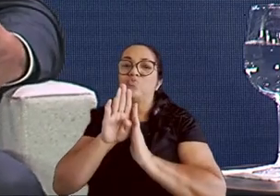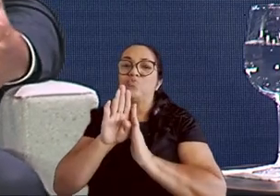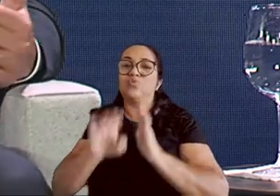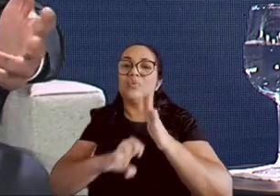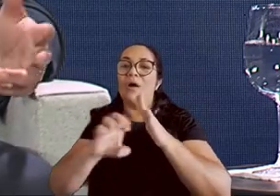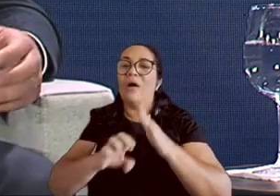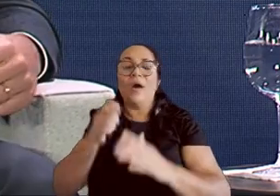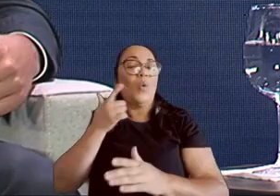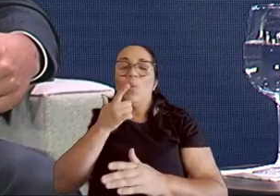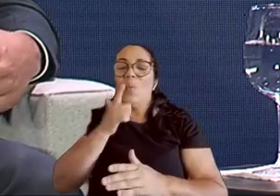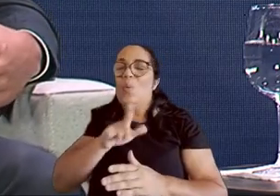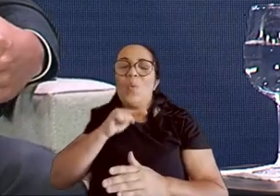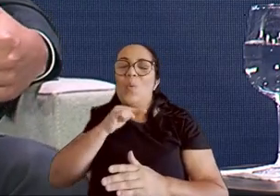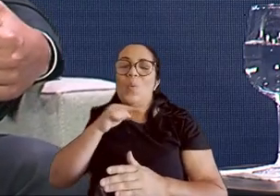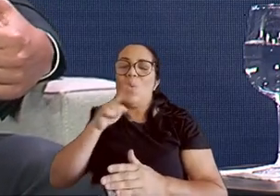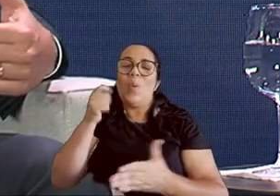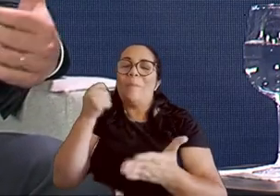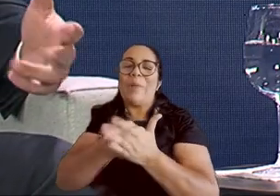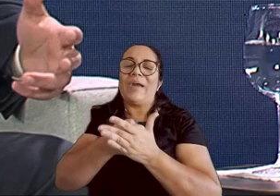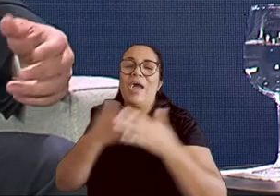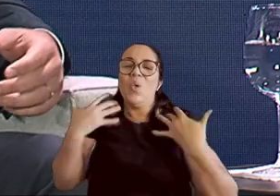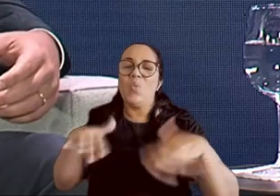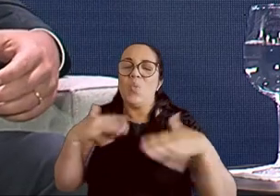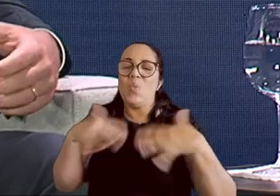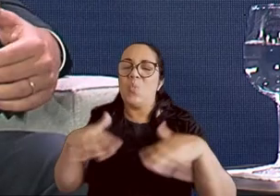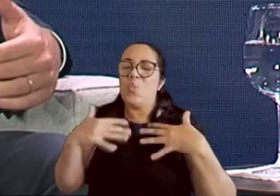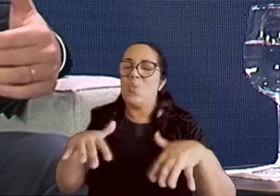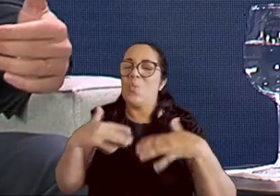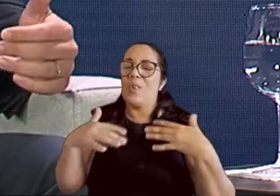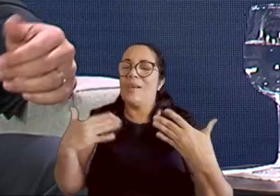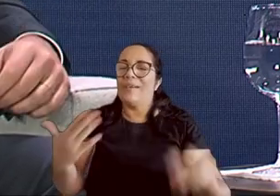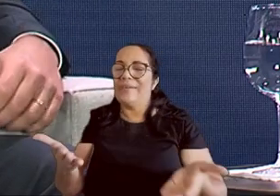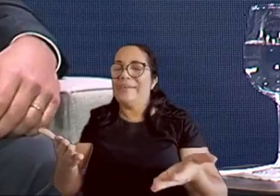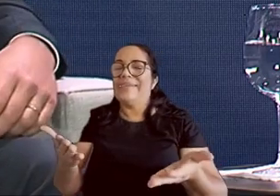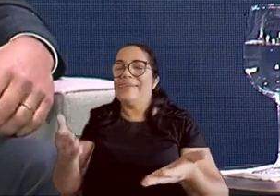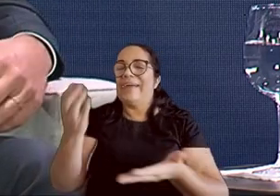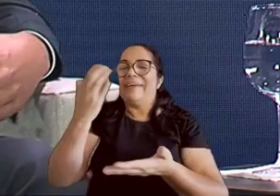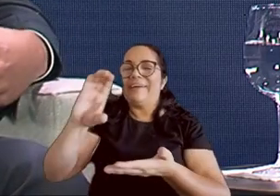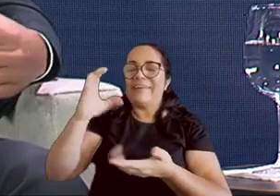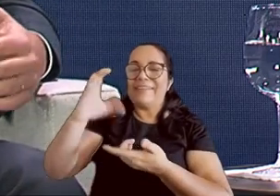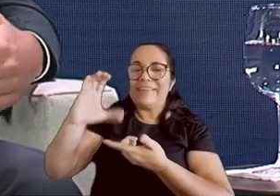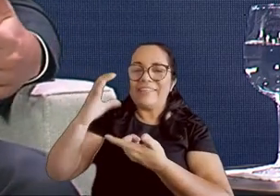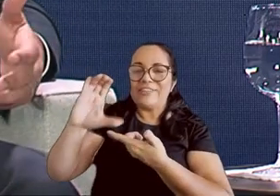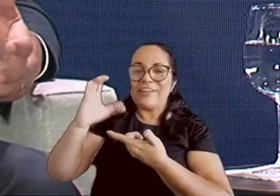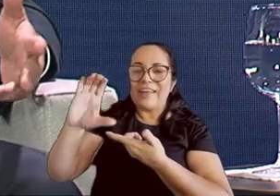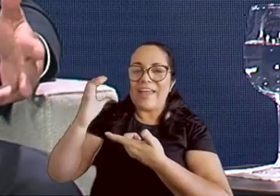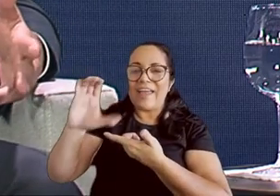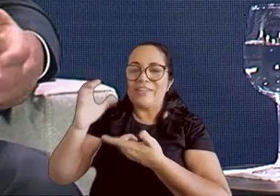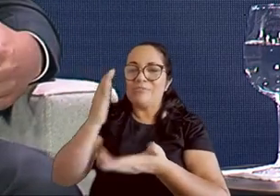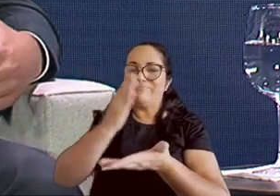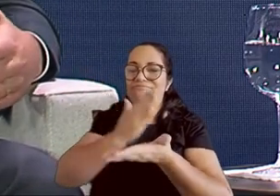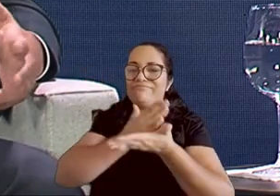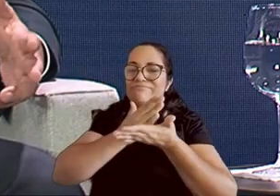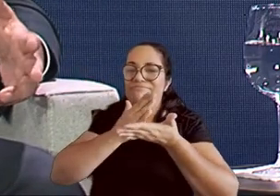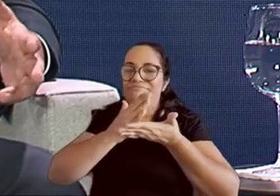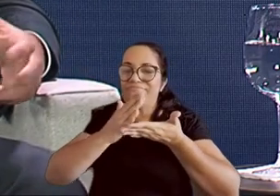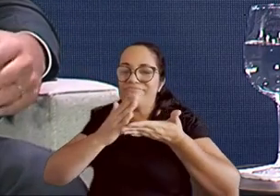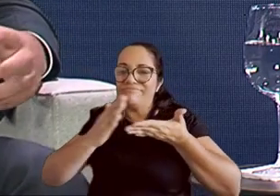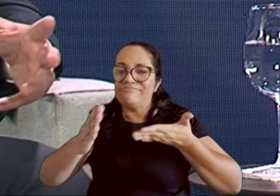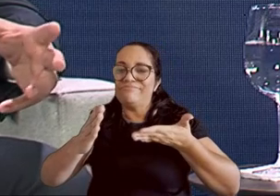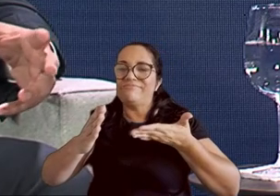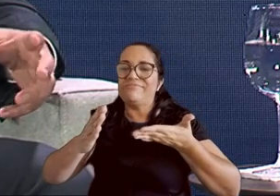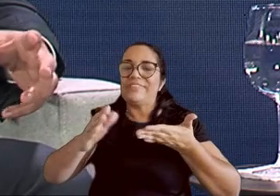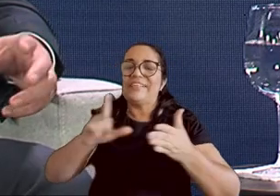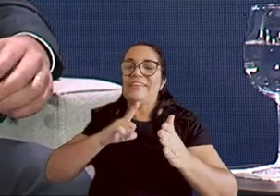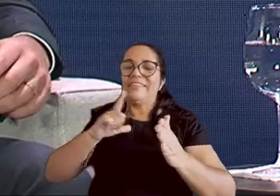ou em financeiras é carteira de crédito pulverizado a gente tem visto né em geral aumentar